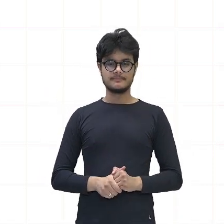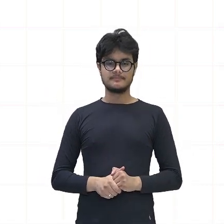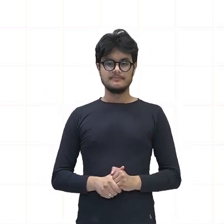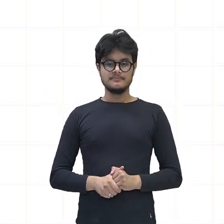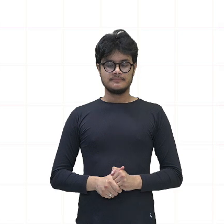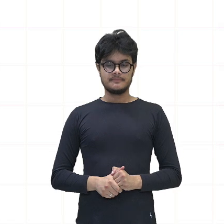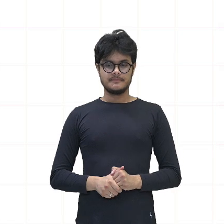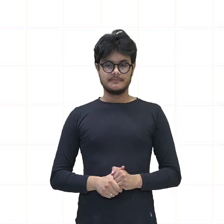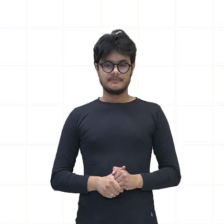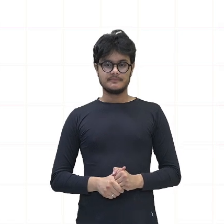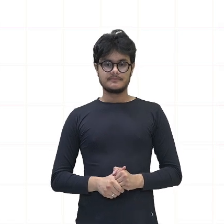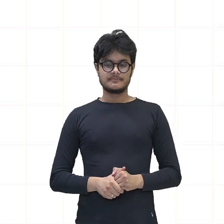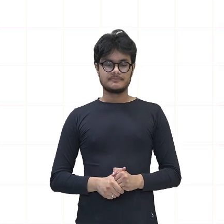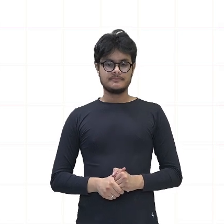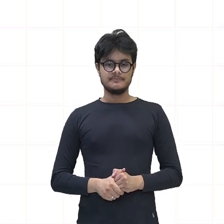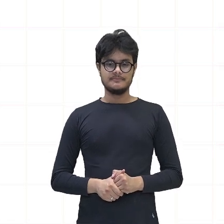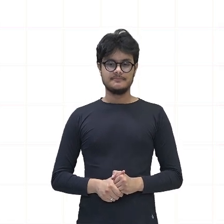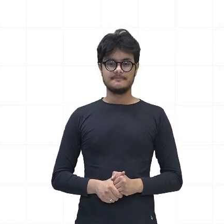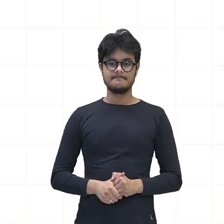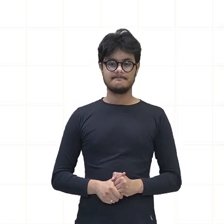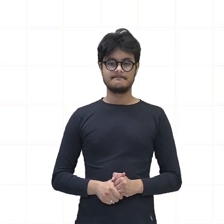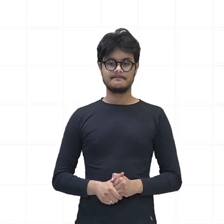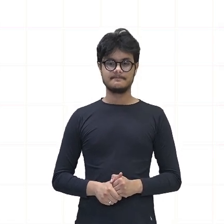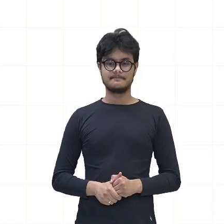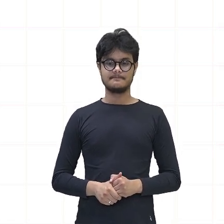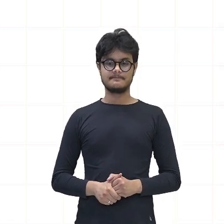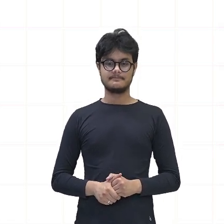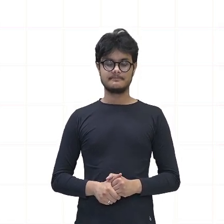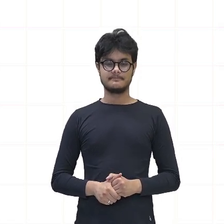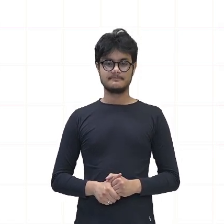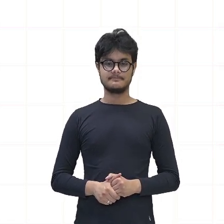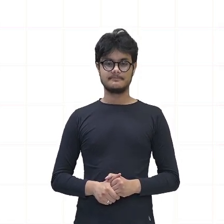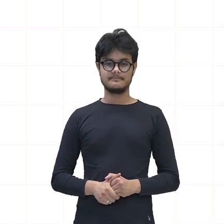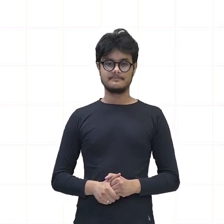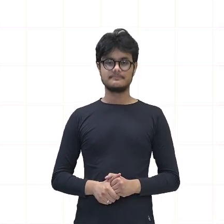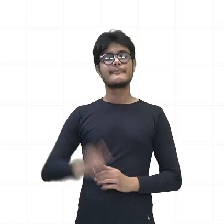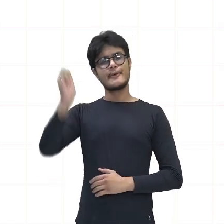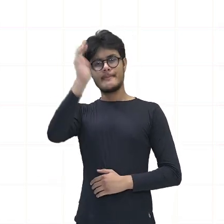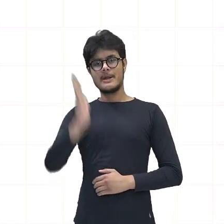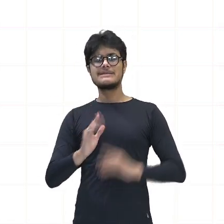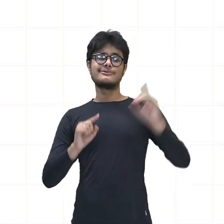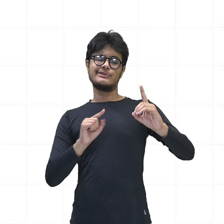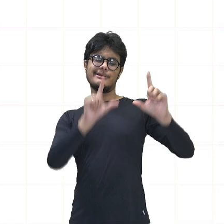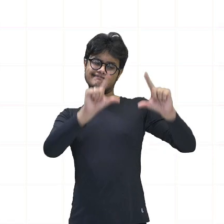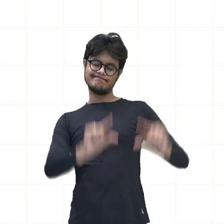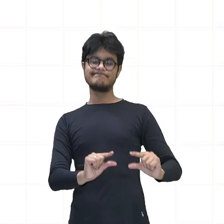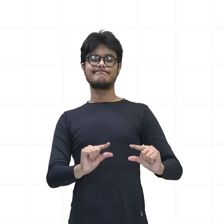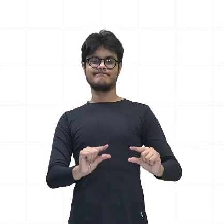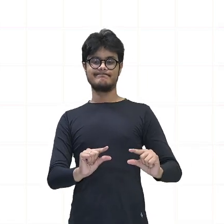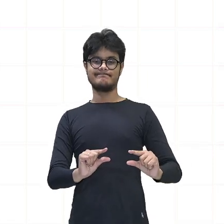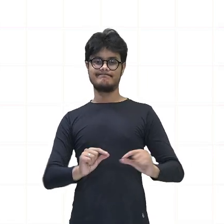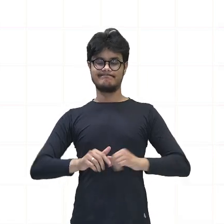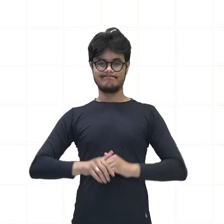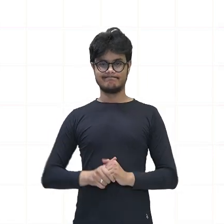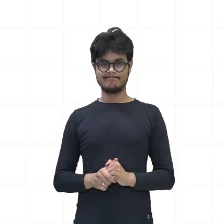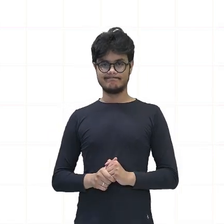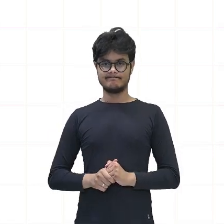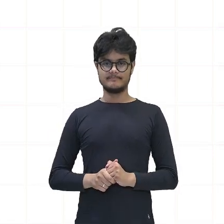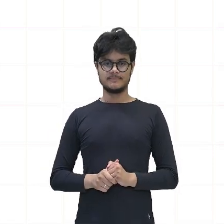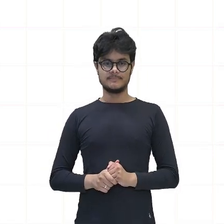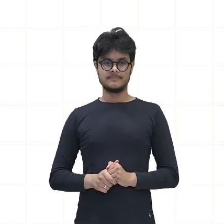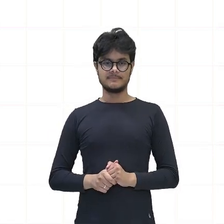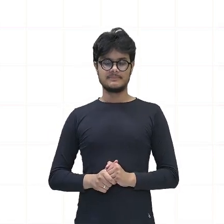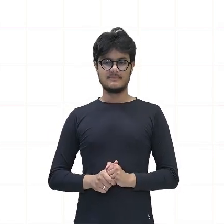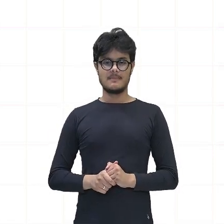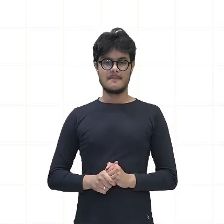por quilômetros quadrados. Isso representa uma baixa densidade demográfica devido à grande extensão territorial do